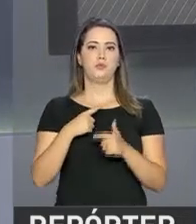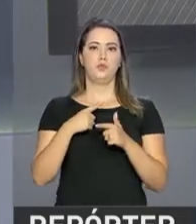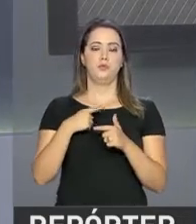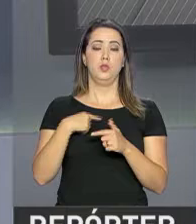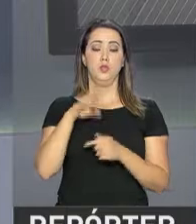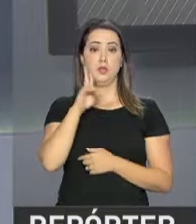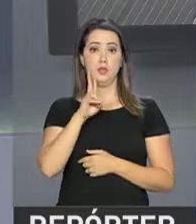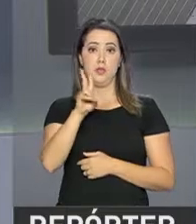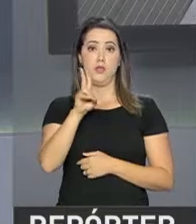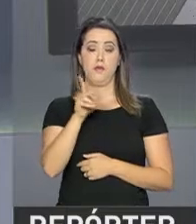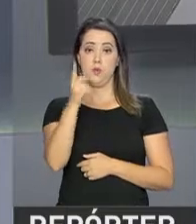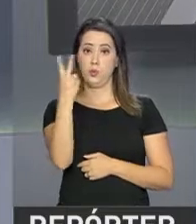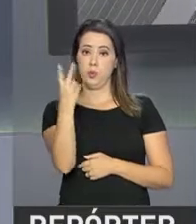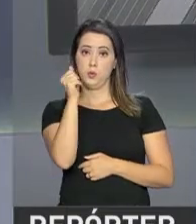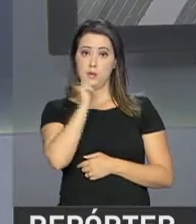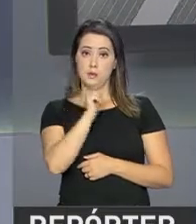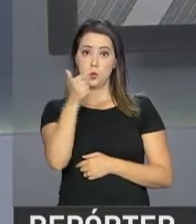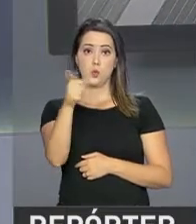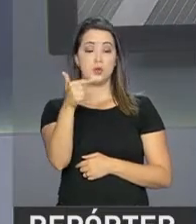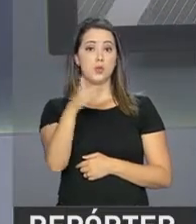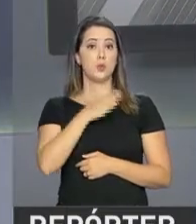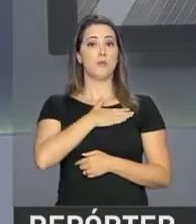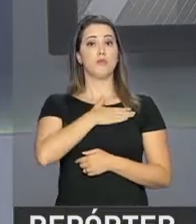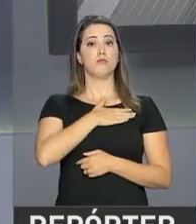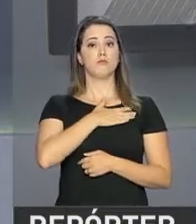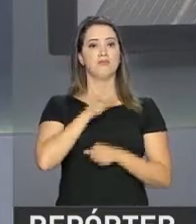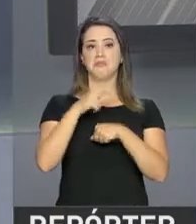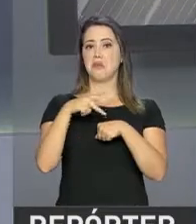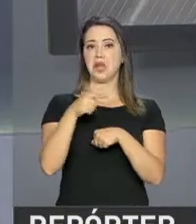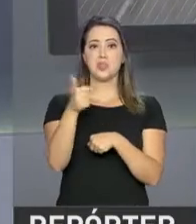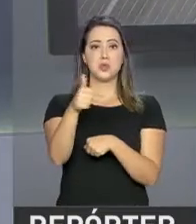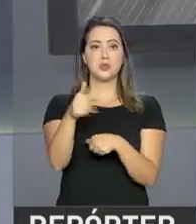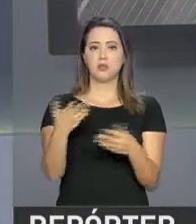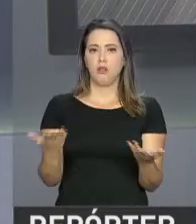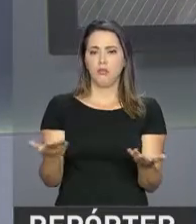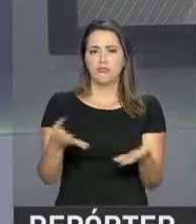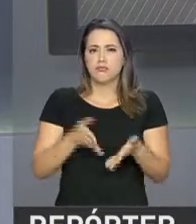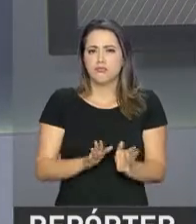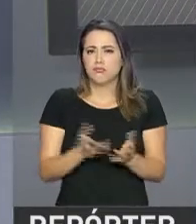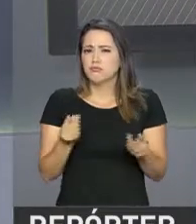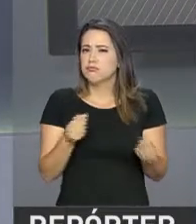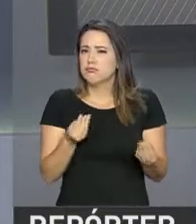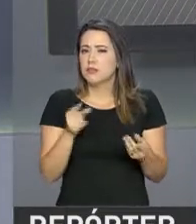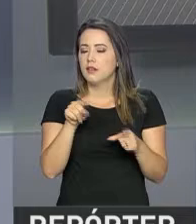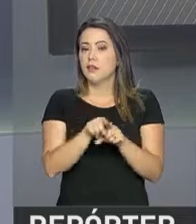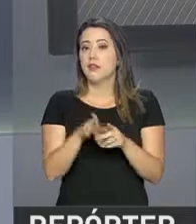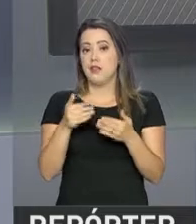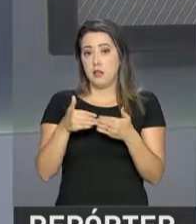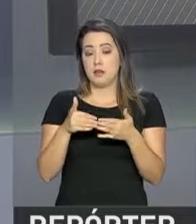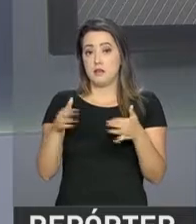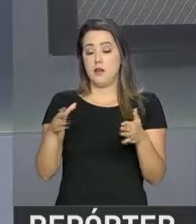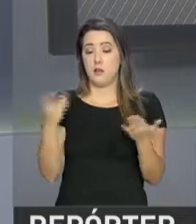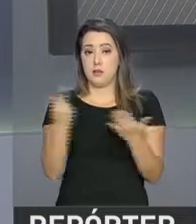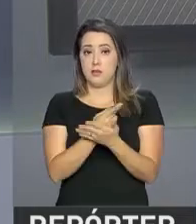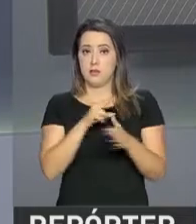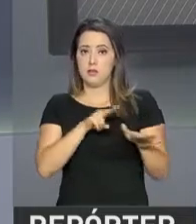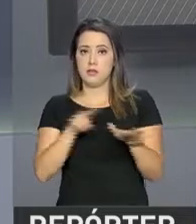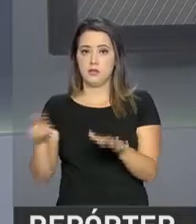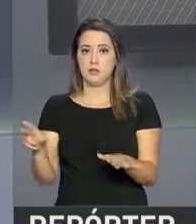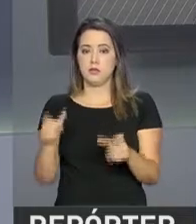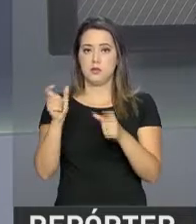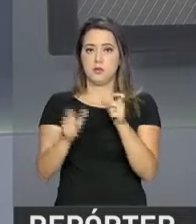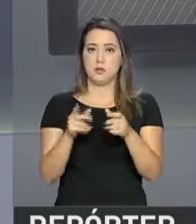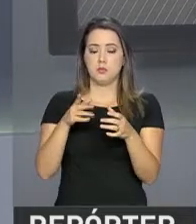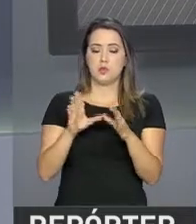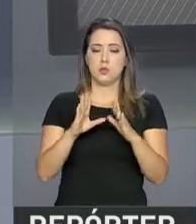de apátrida de duas pessoas. Isso foi feito agora há pouco, durante a abertura da Semana do Refugiado no Ministério da Justiça. Nós